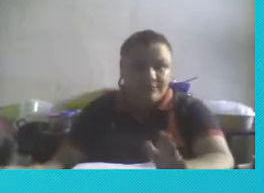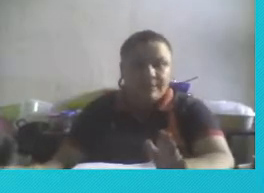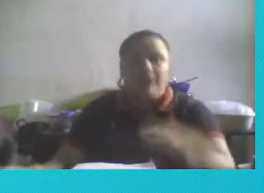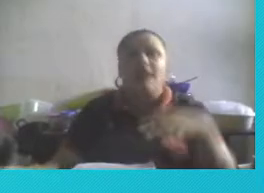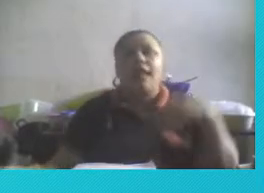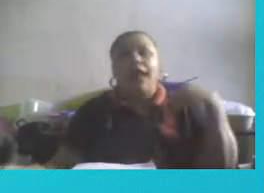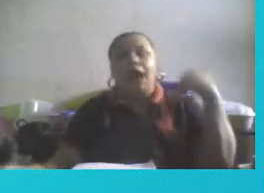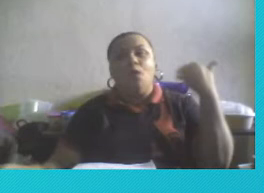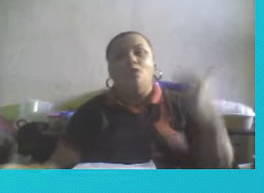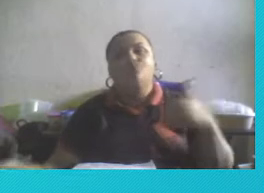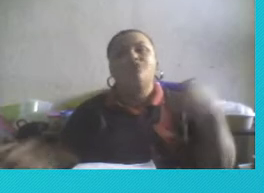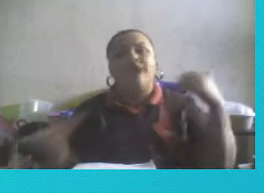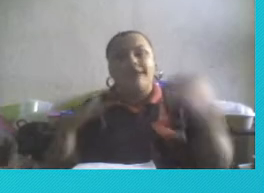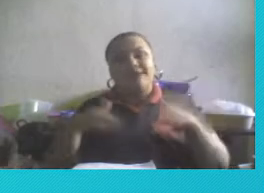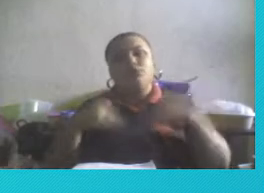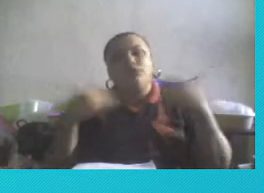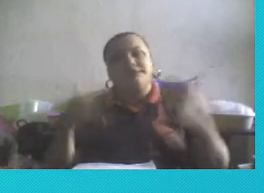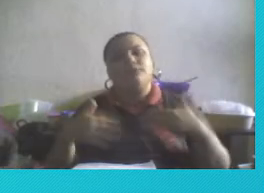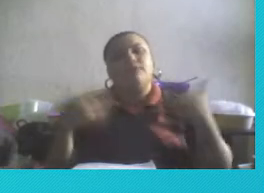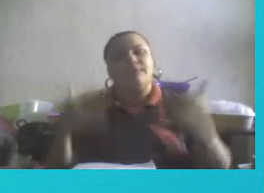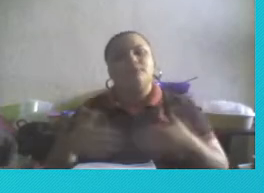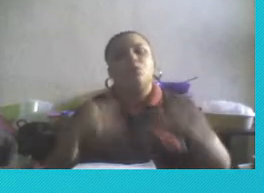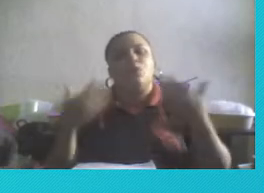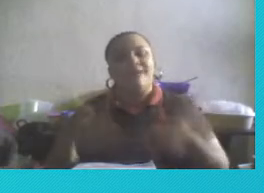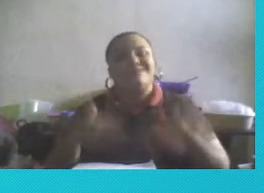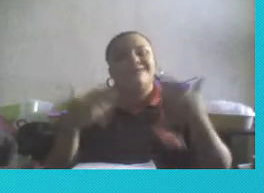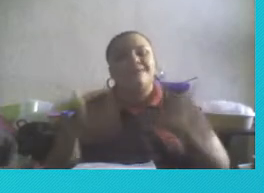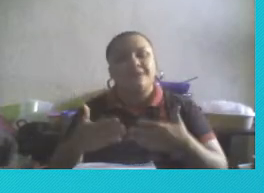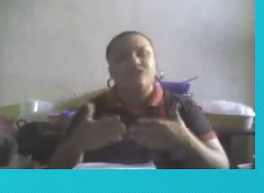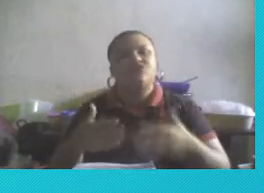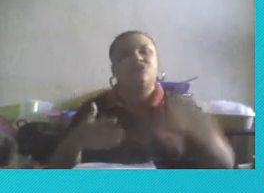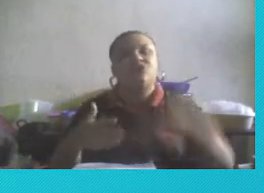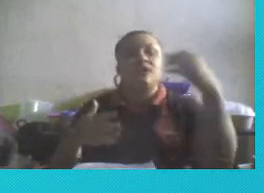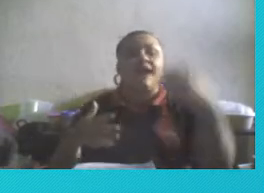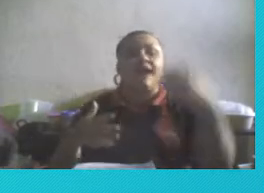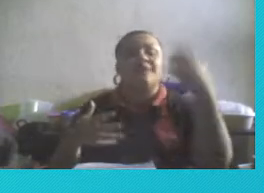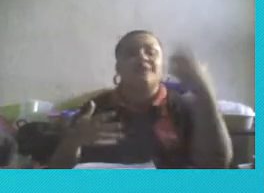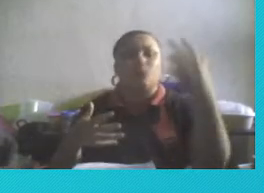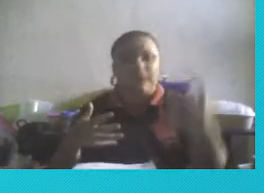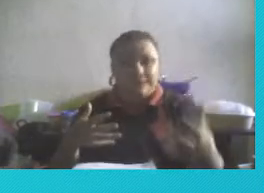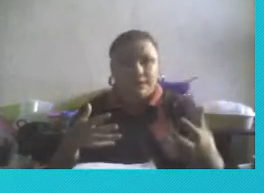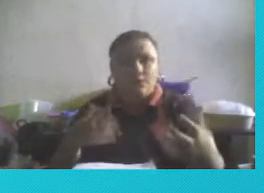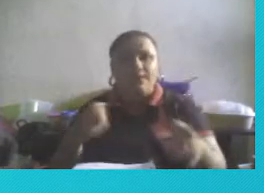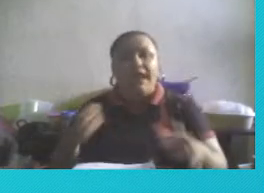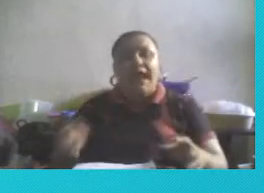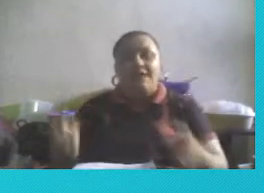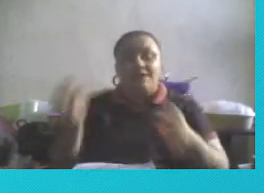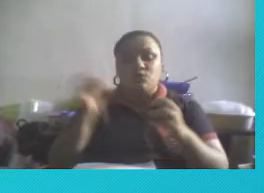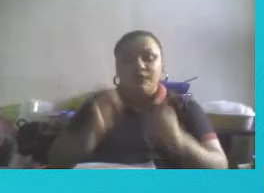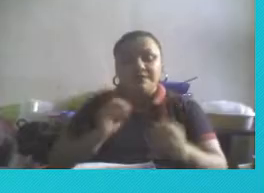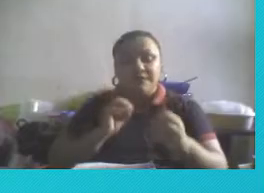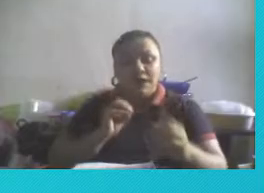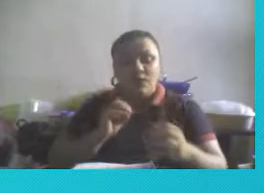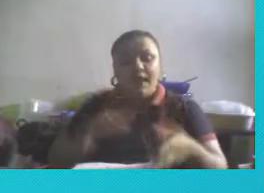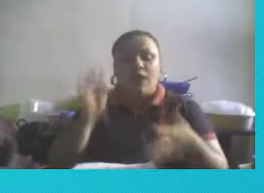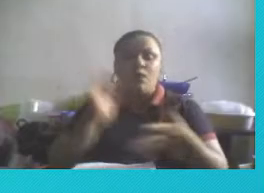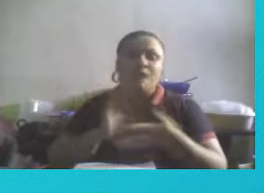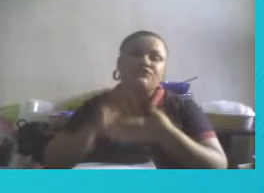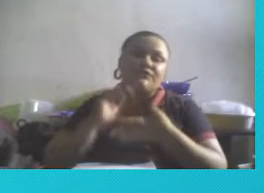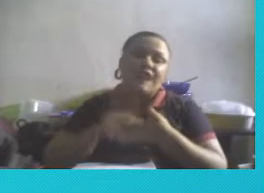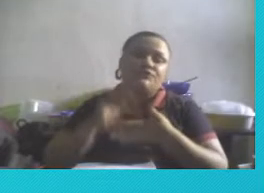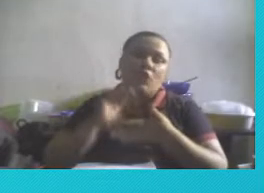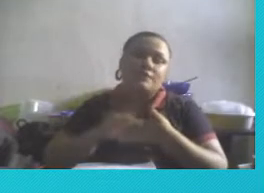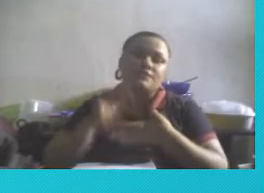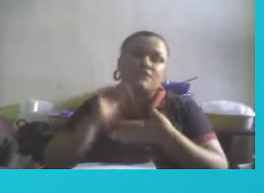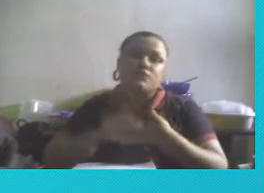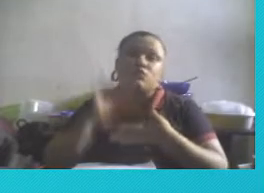ar, né? Aonde a saturação da pessoa começa a descer. Tia, o que é saturação? A saturação é a